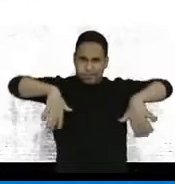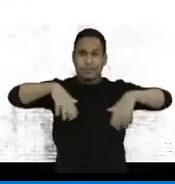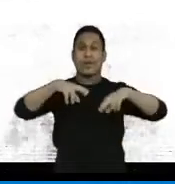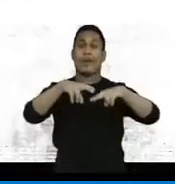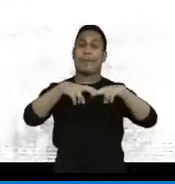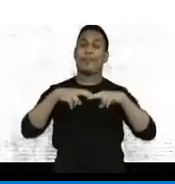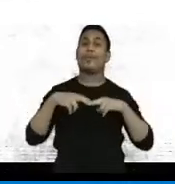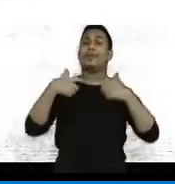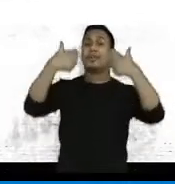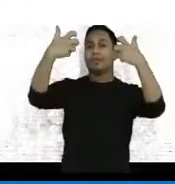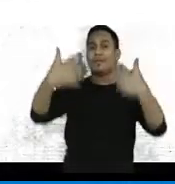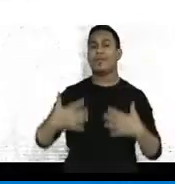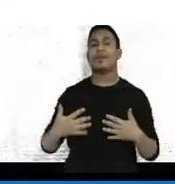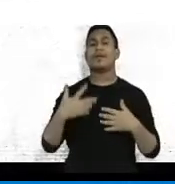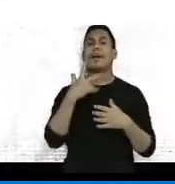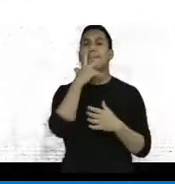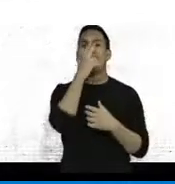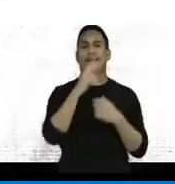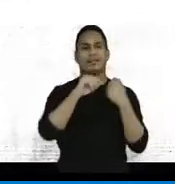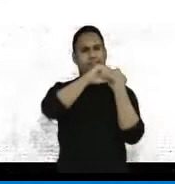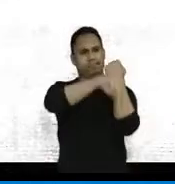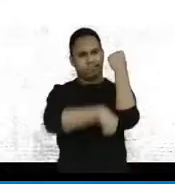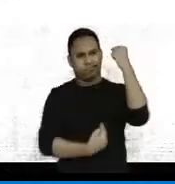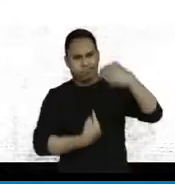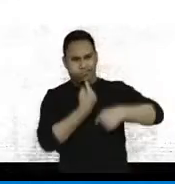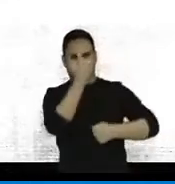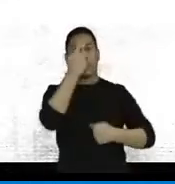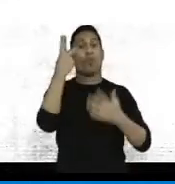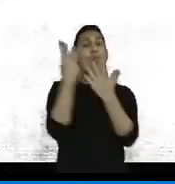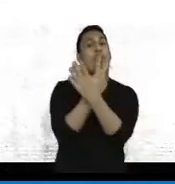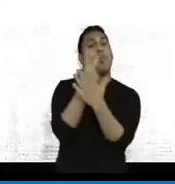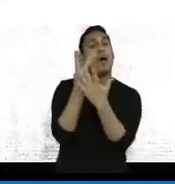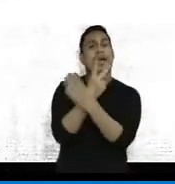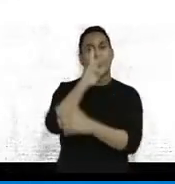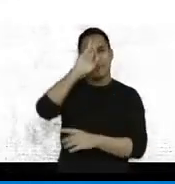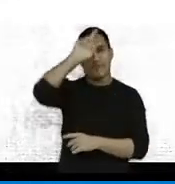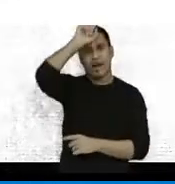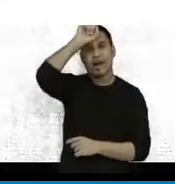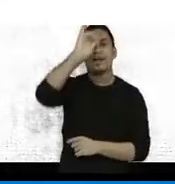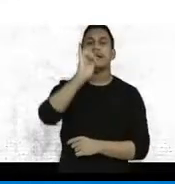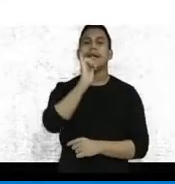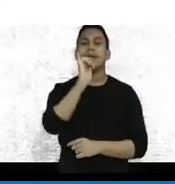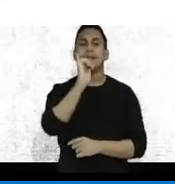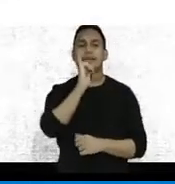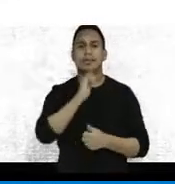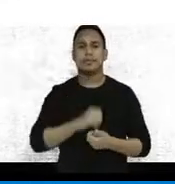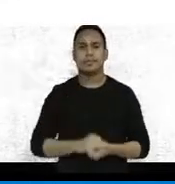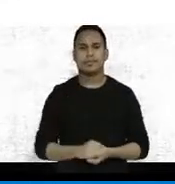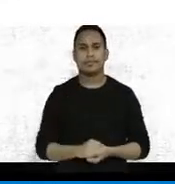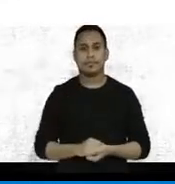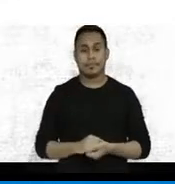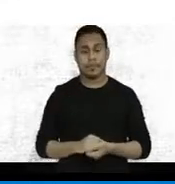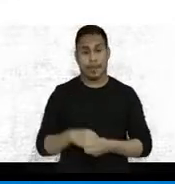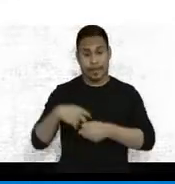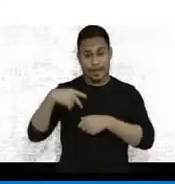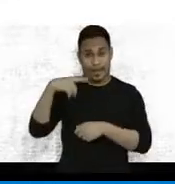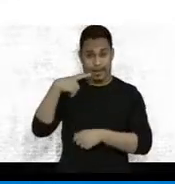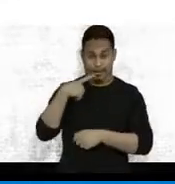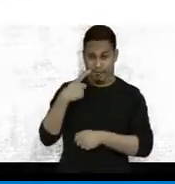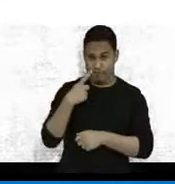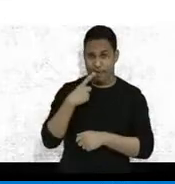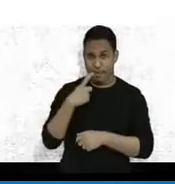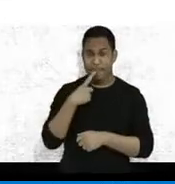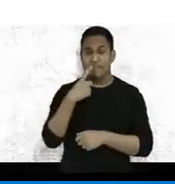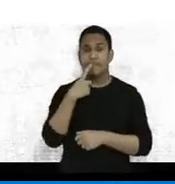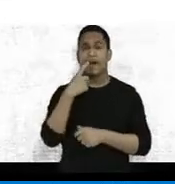tá? Aqui, ó, em verdinho, em vermelhinho, aliás, você tem um receptorzinho, né, o sensor,